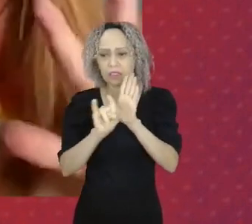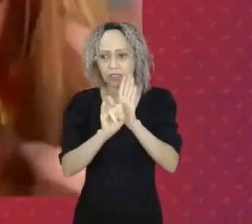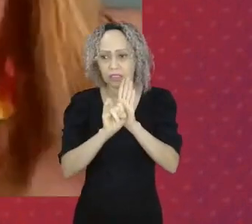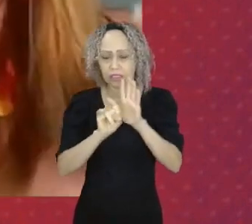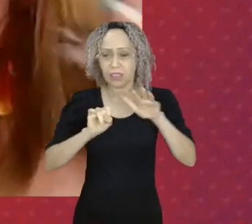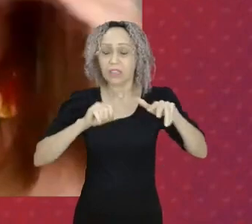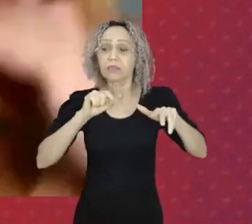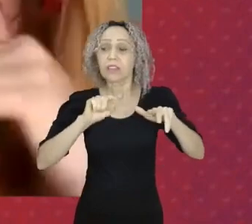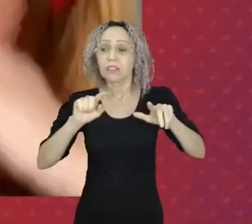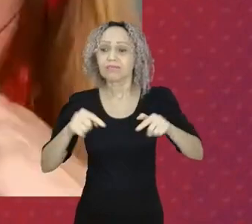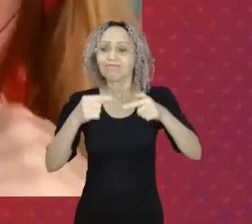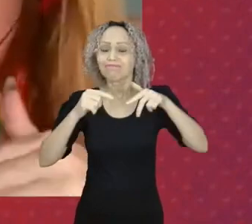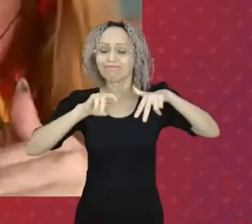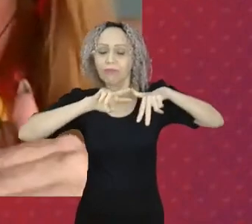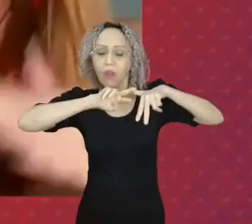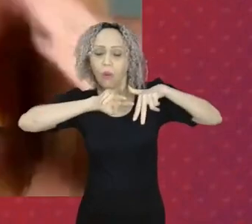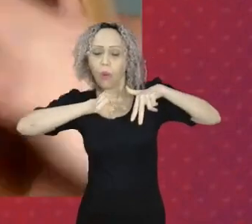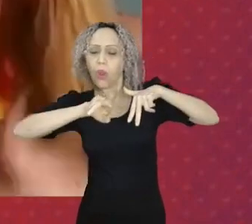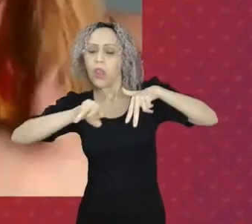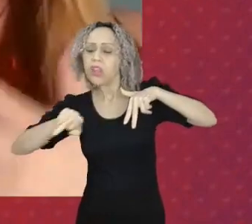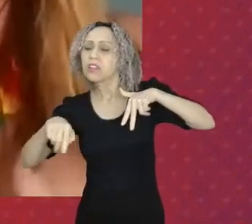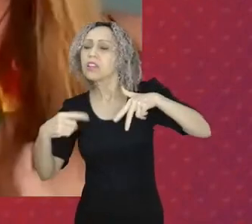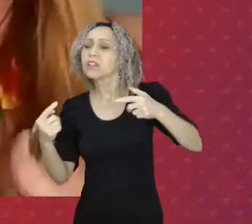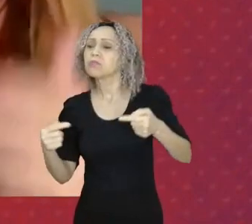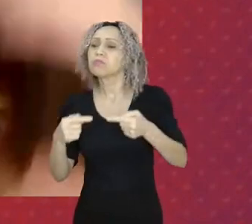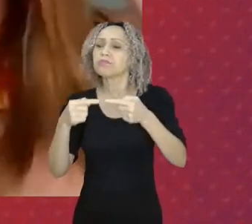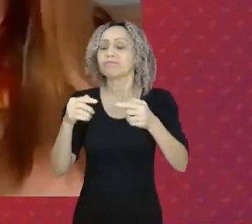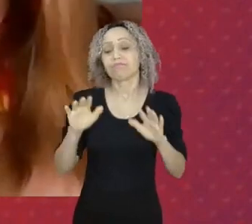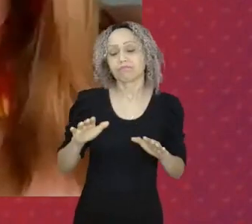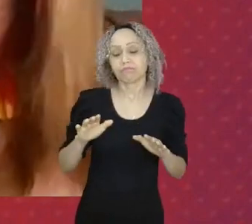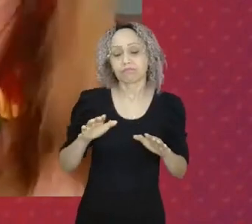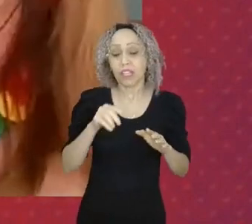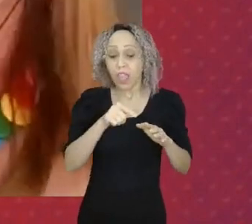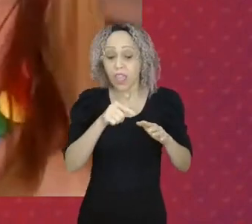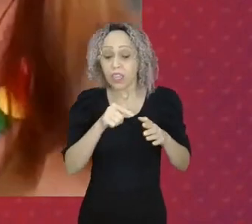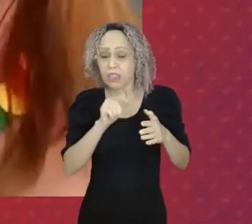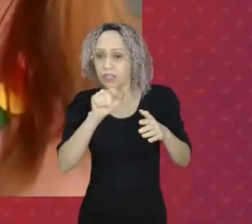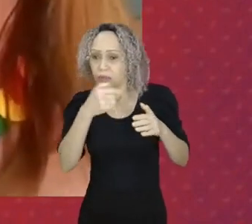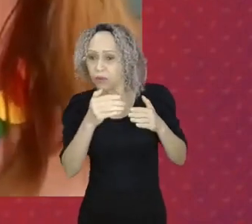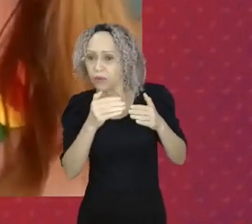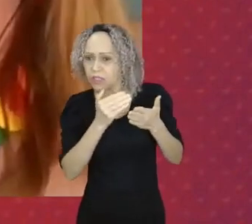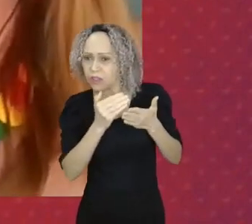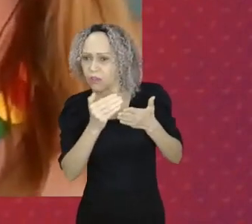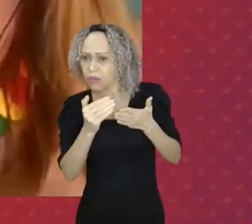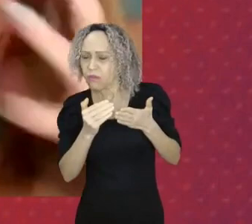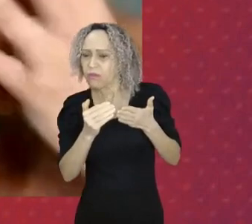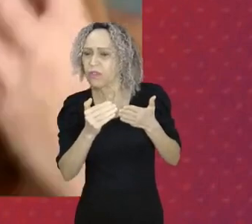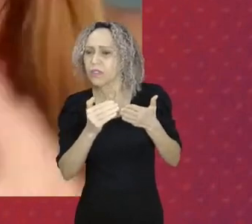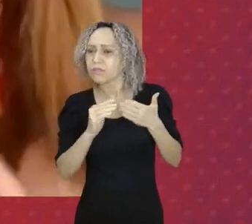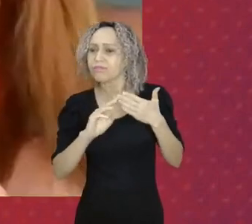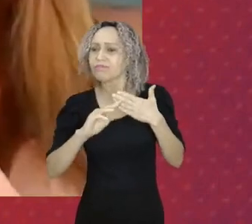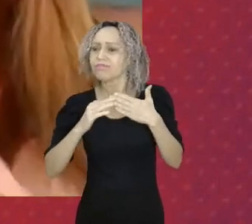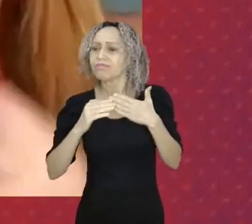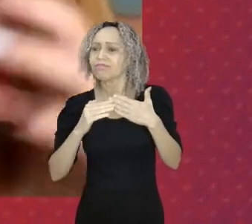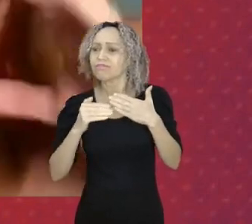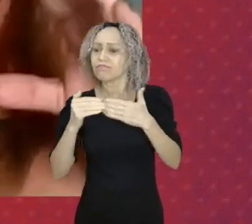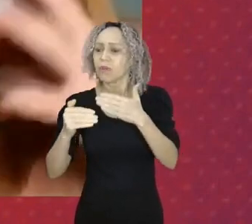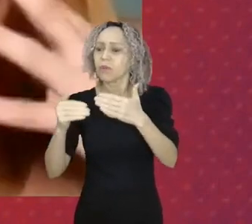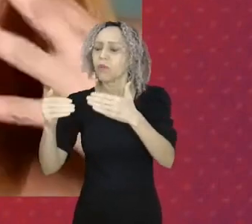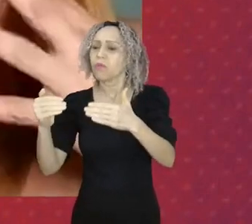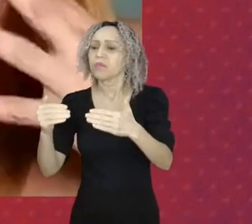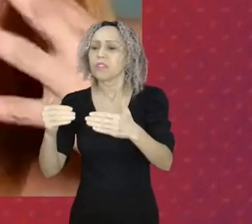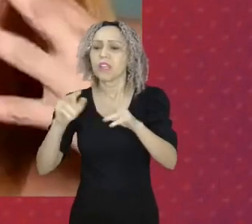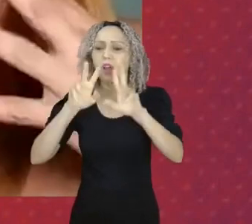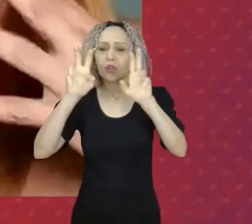uma introdução para que a gente possa falar sobre os outros temas que vêm a seguir. E aí eu queria começar a falar sobre